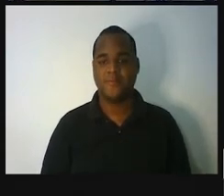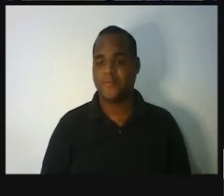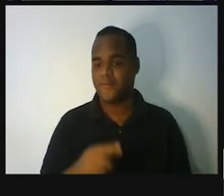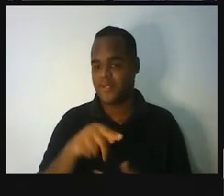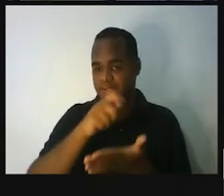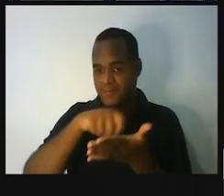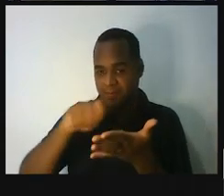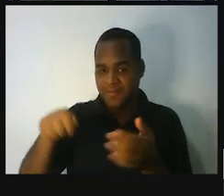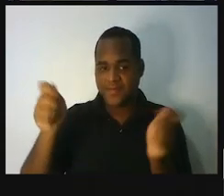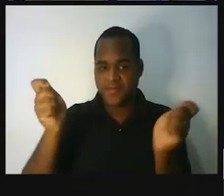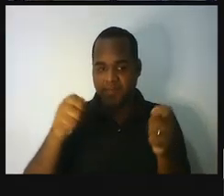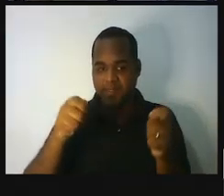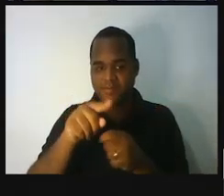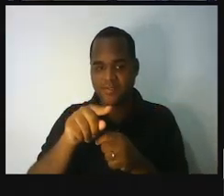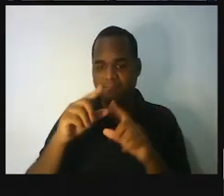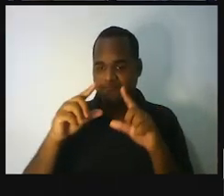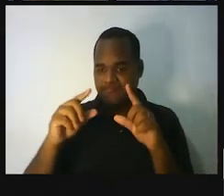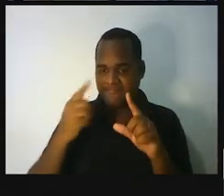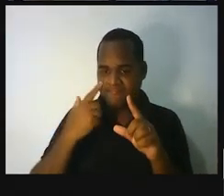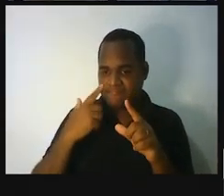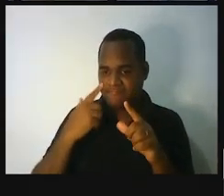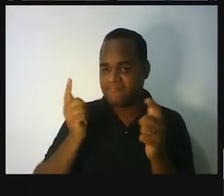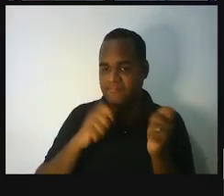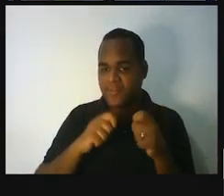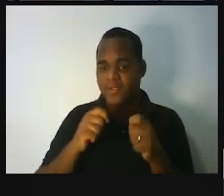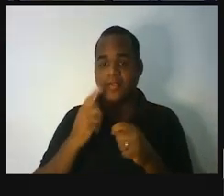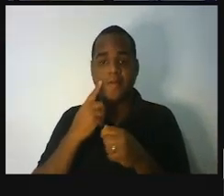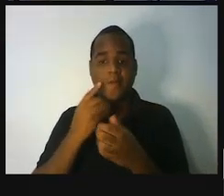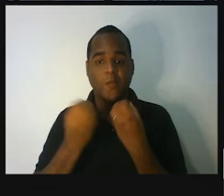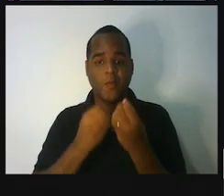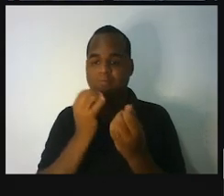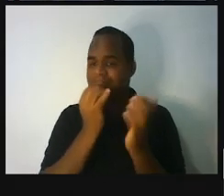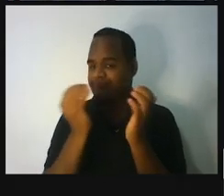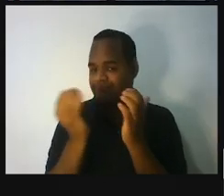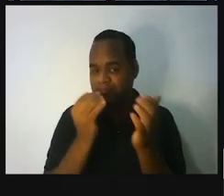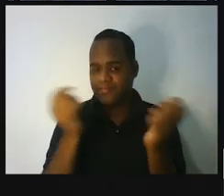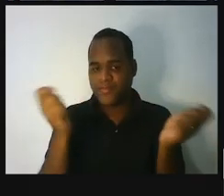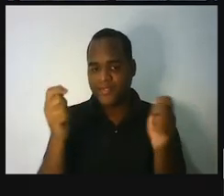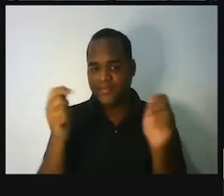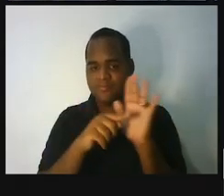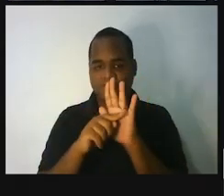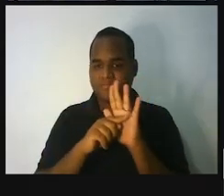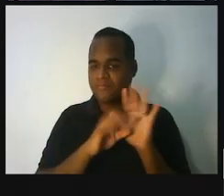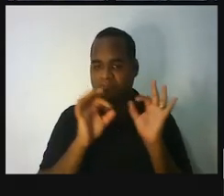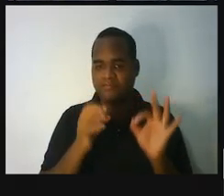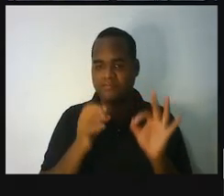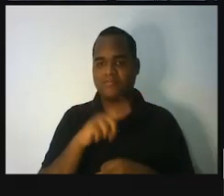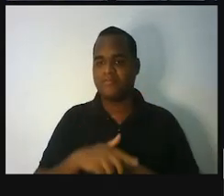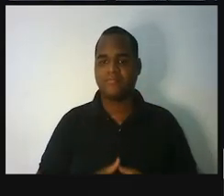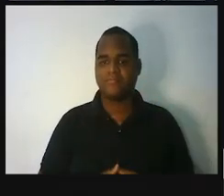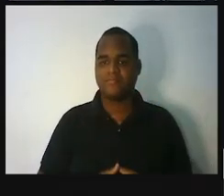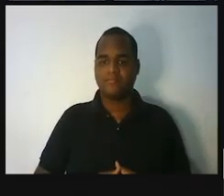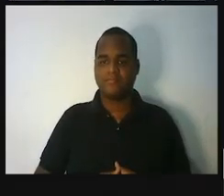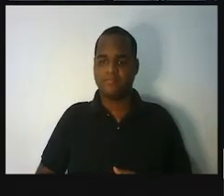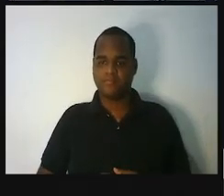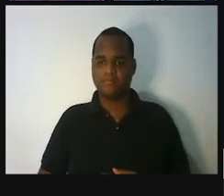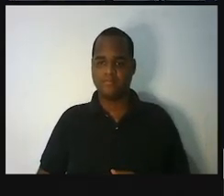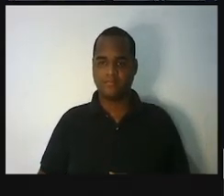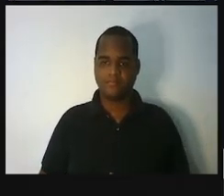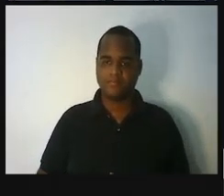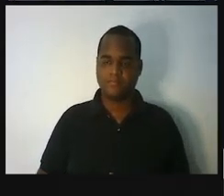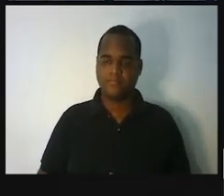esse resultado para conseguir comparar depois. Tá bom? Beleza. Agora eu